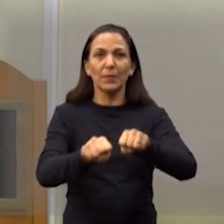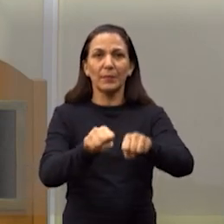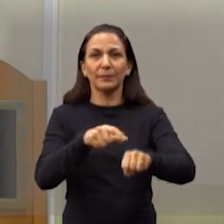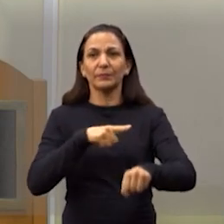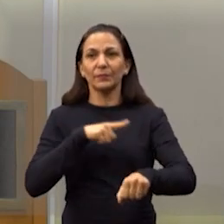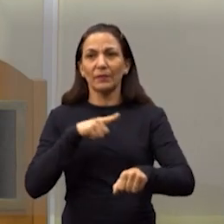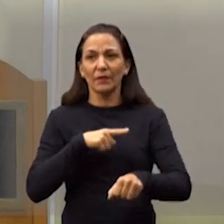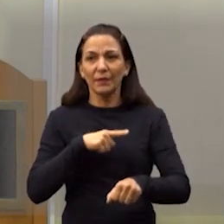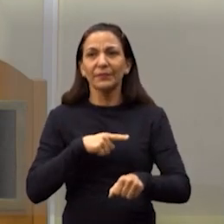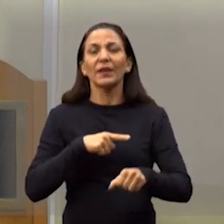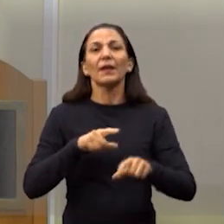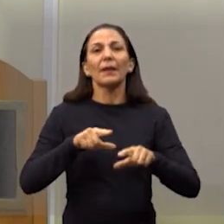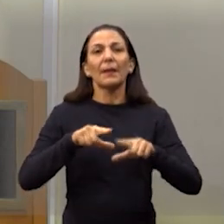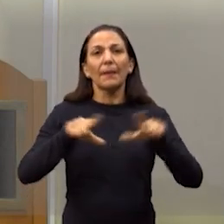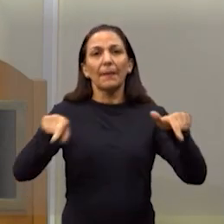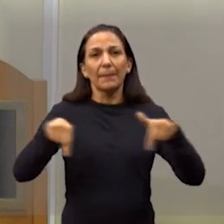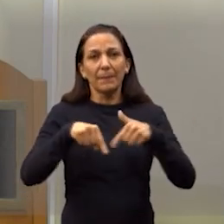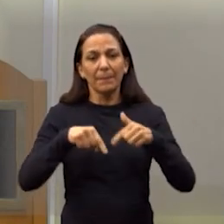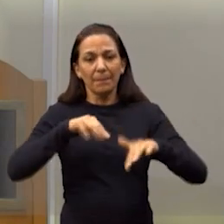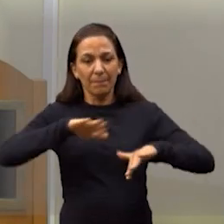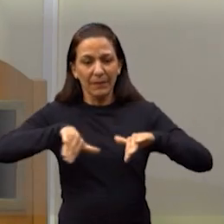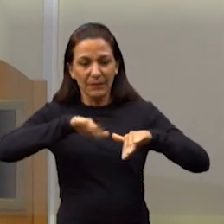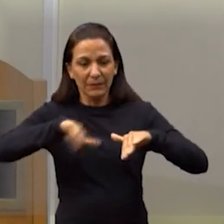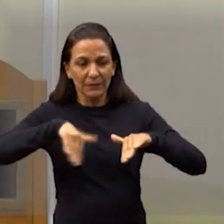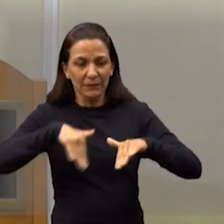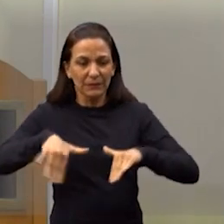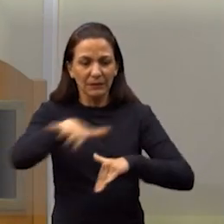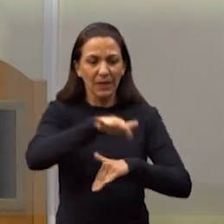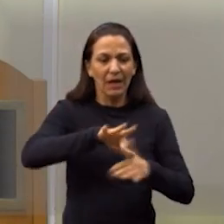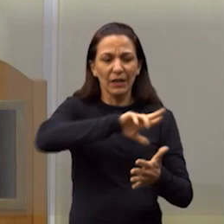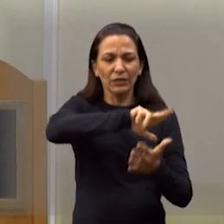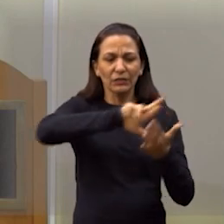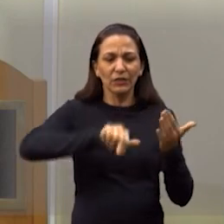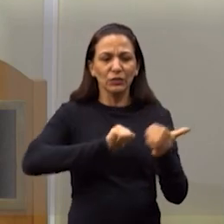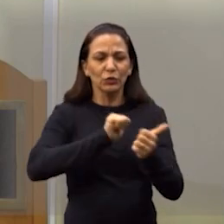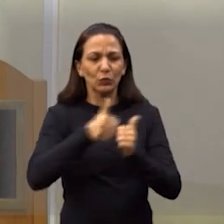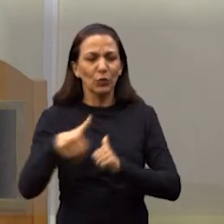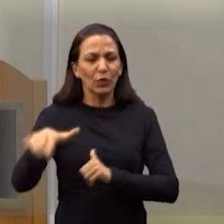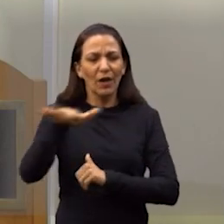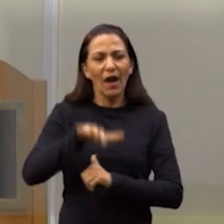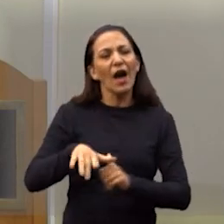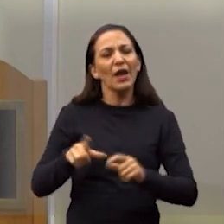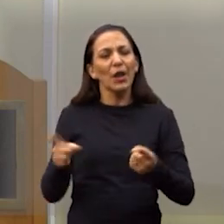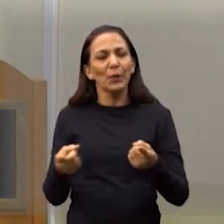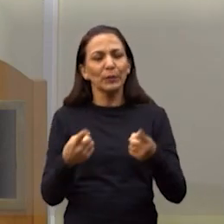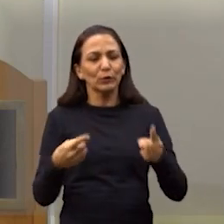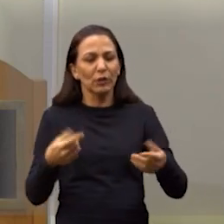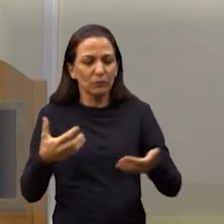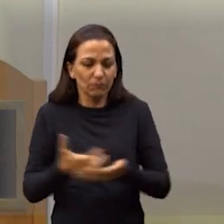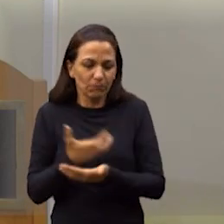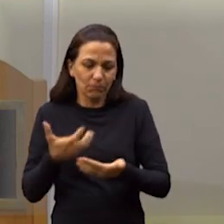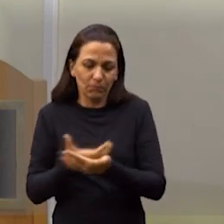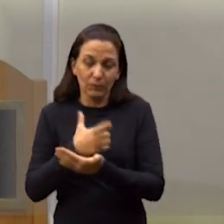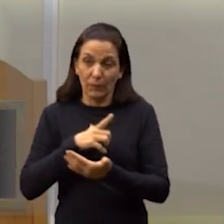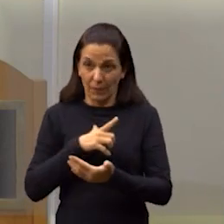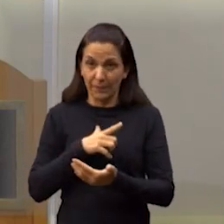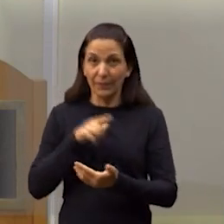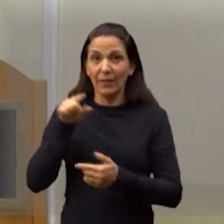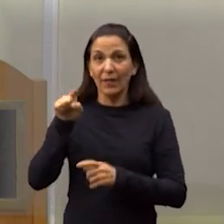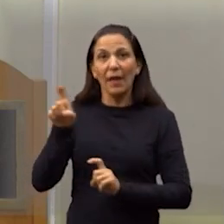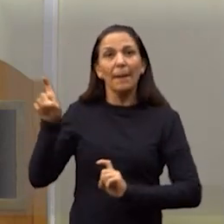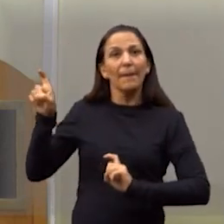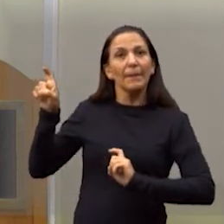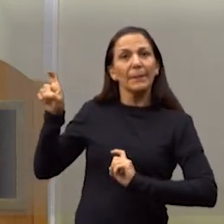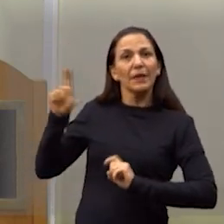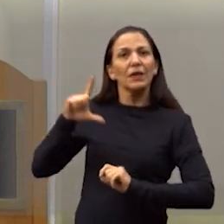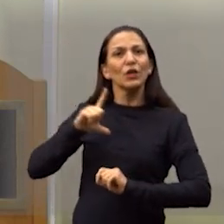piscinas espaço para diversas modalidades esportivas bosques áreas para churrasco e horta o Parque Ecológico do